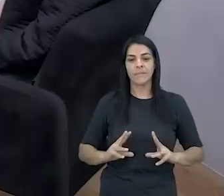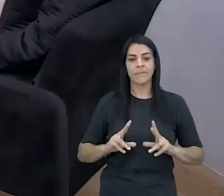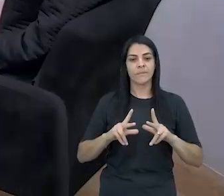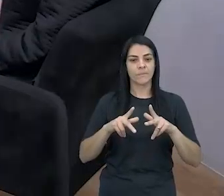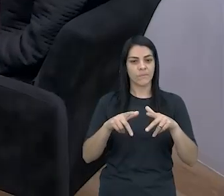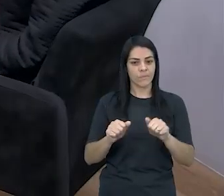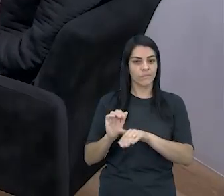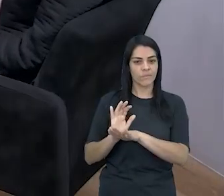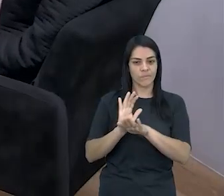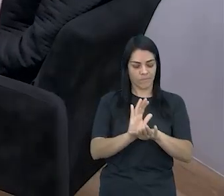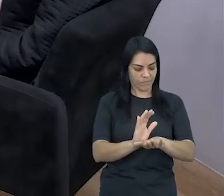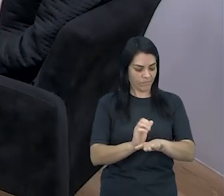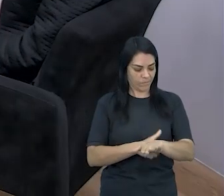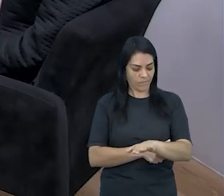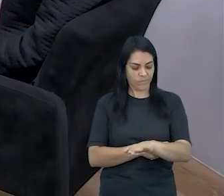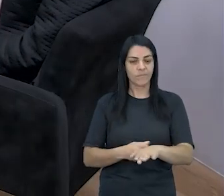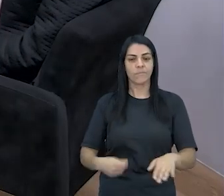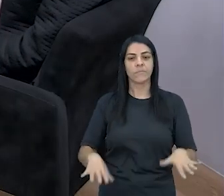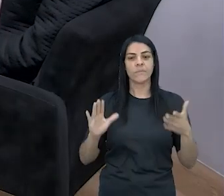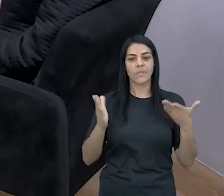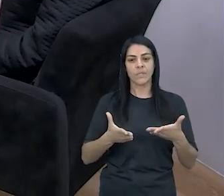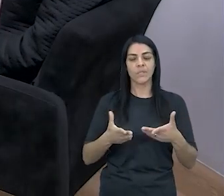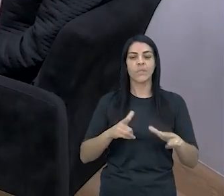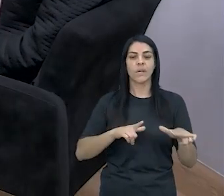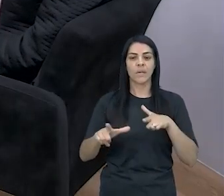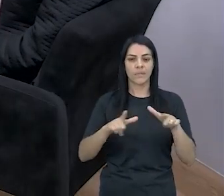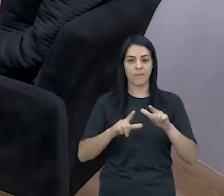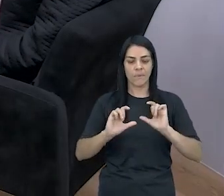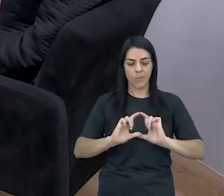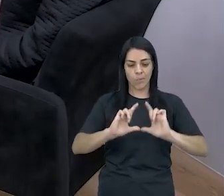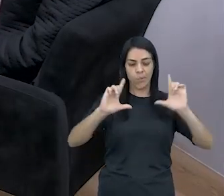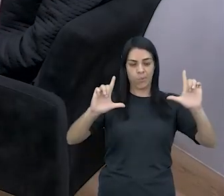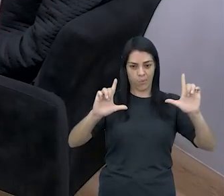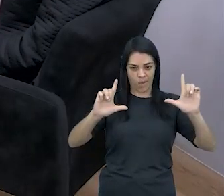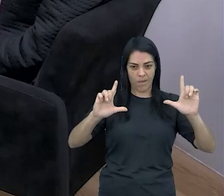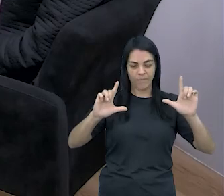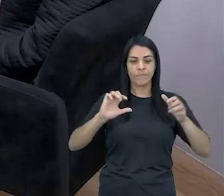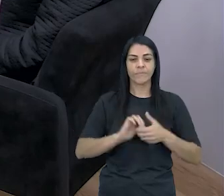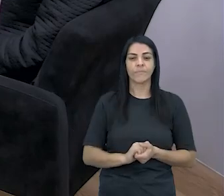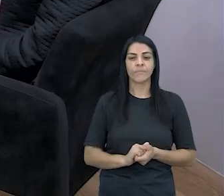A Lucinéia, já trabalhei com panfletos de mercado,